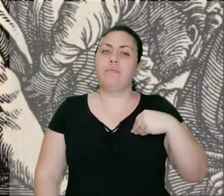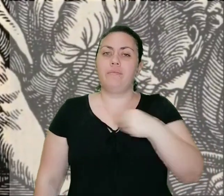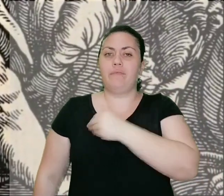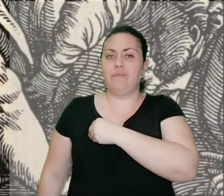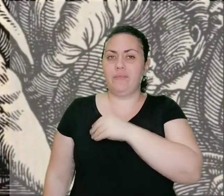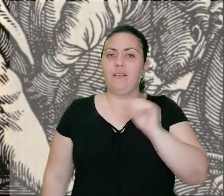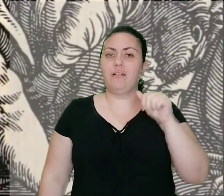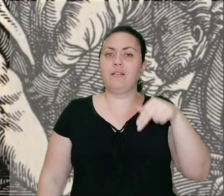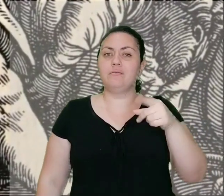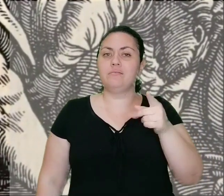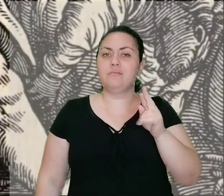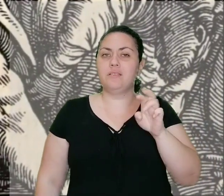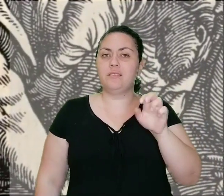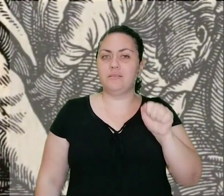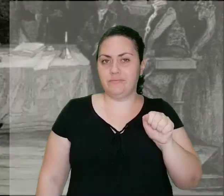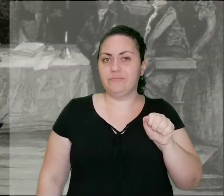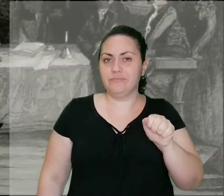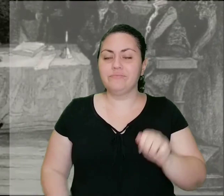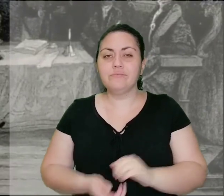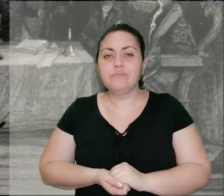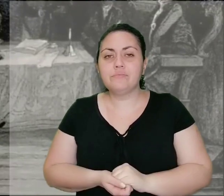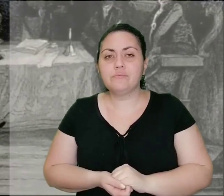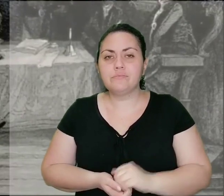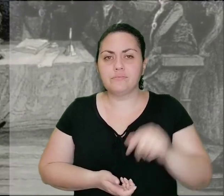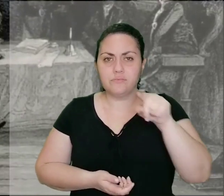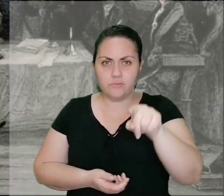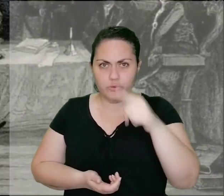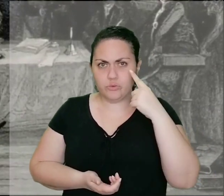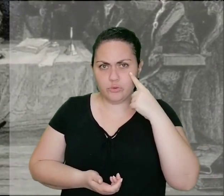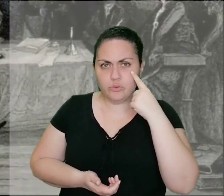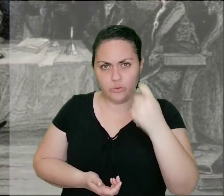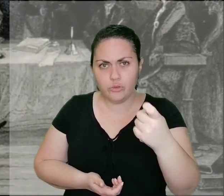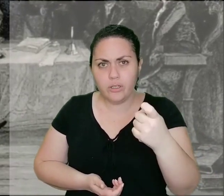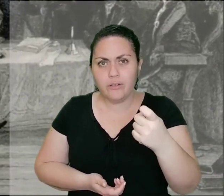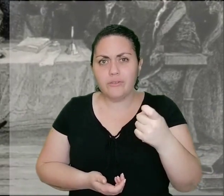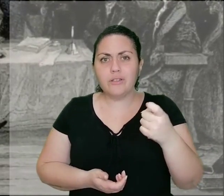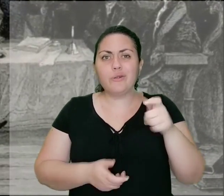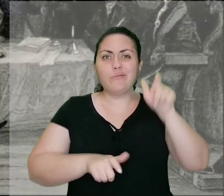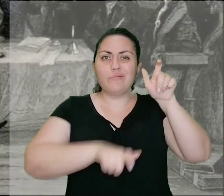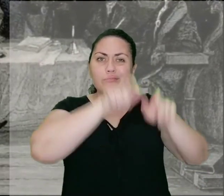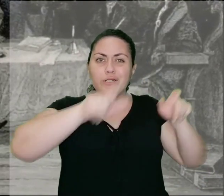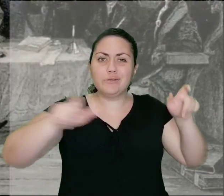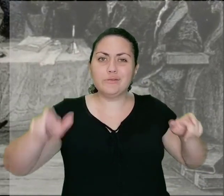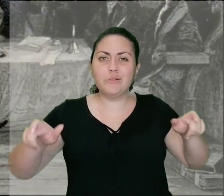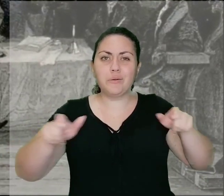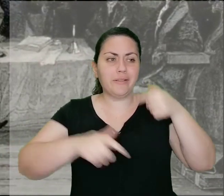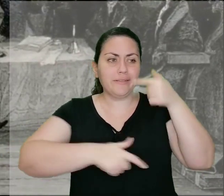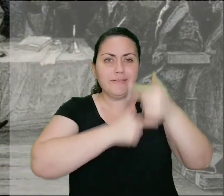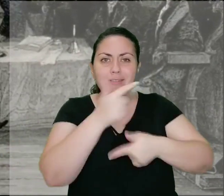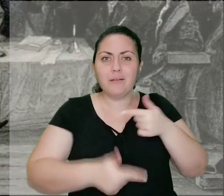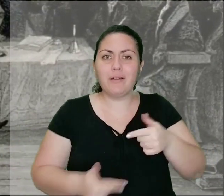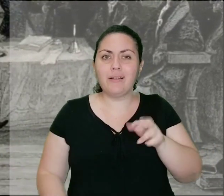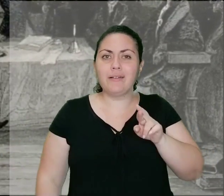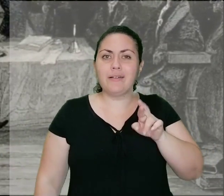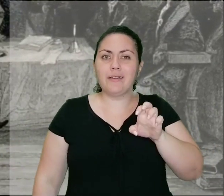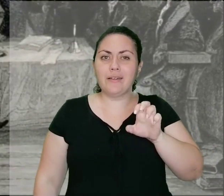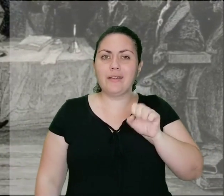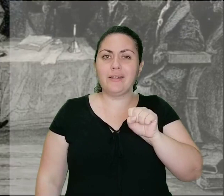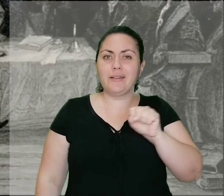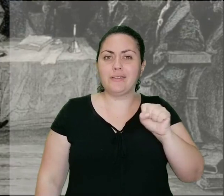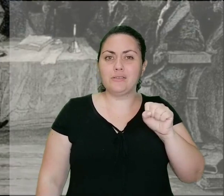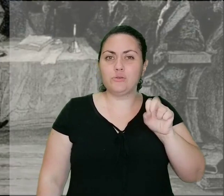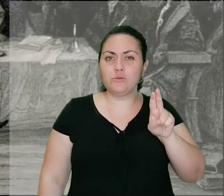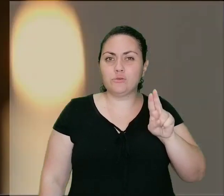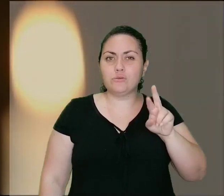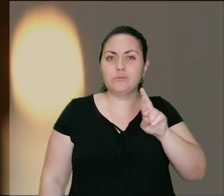médico Andrea Vesalius. Você já ouviu falar sobre os ressurreicionistas? Bom, a dissecação